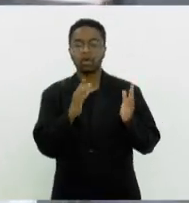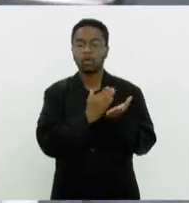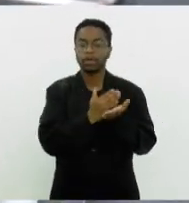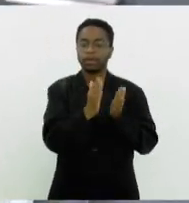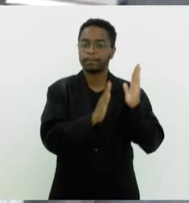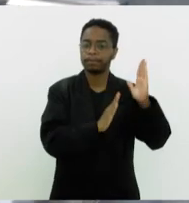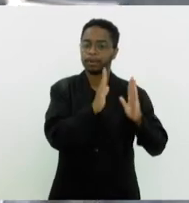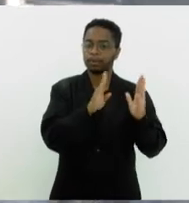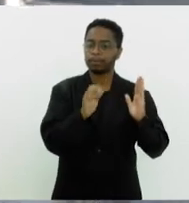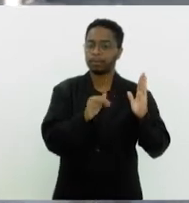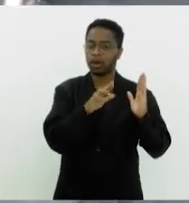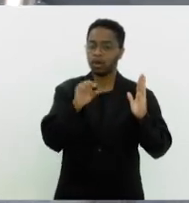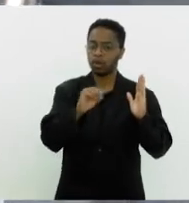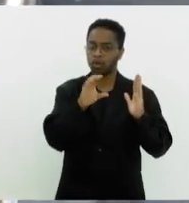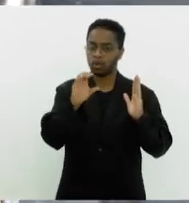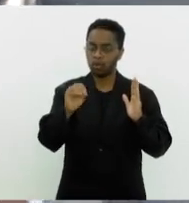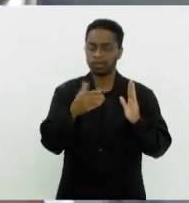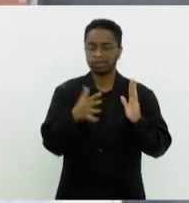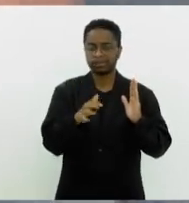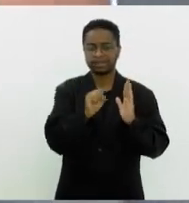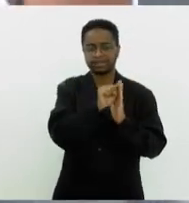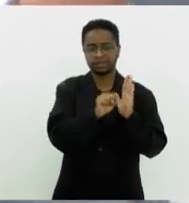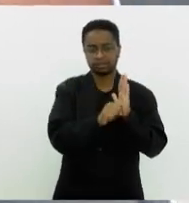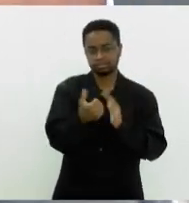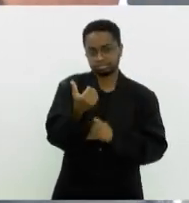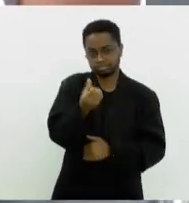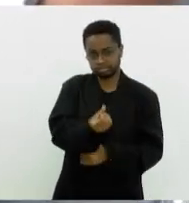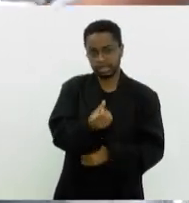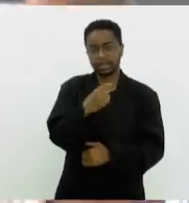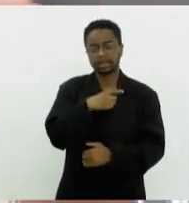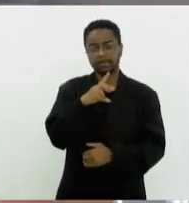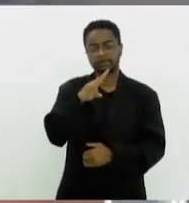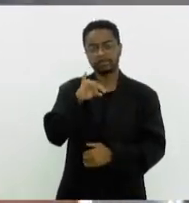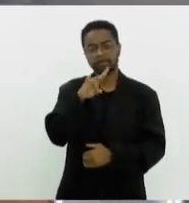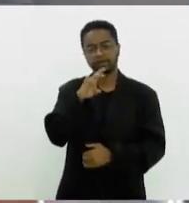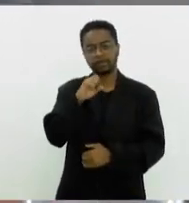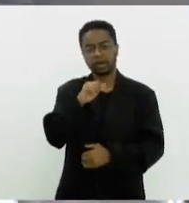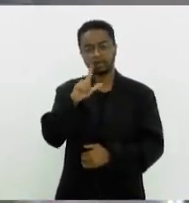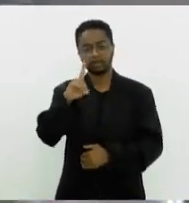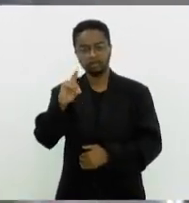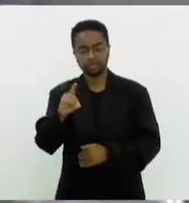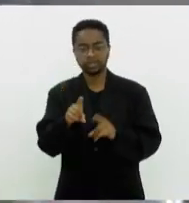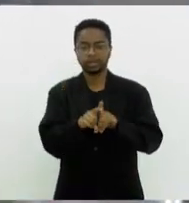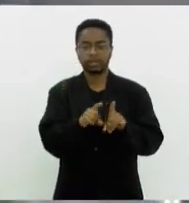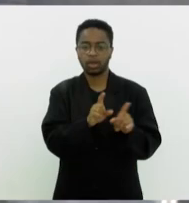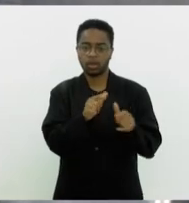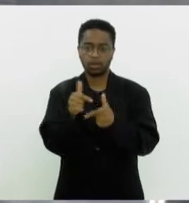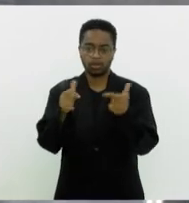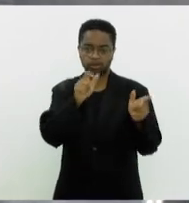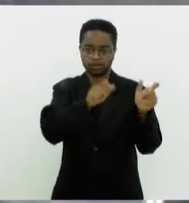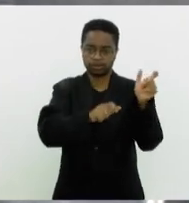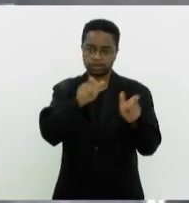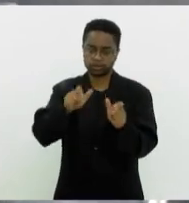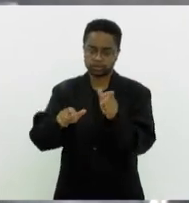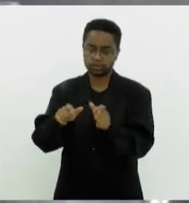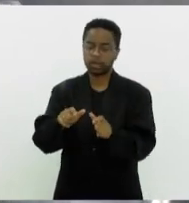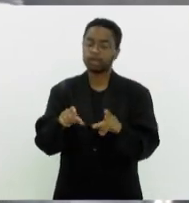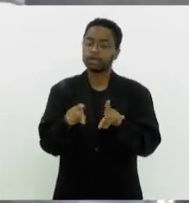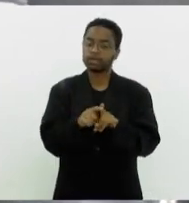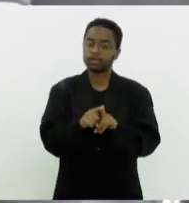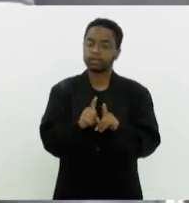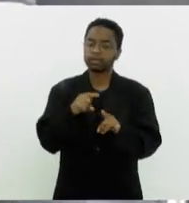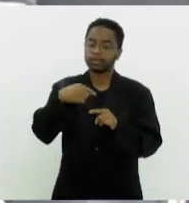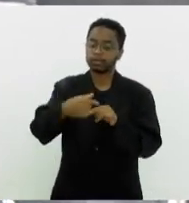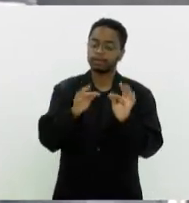barroco, século XVI, né? Com Vivaldi, Corelli e Bach, que justamente ele finaliza esse